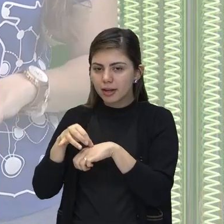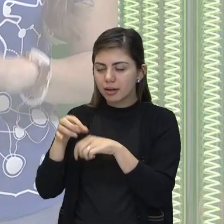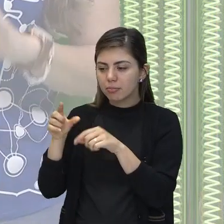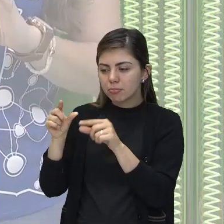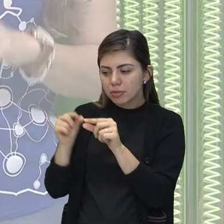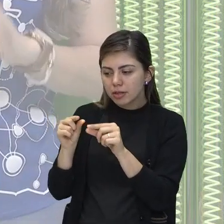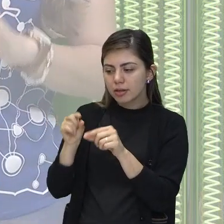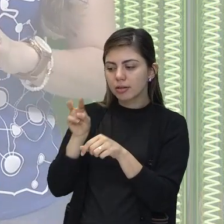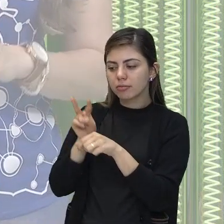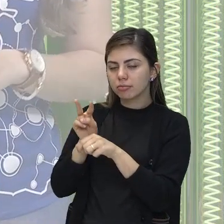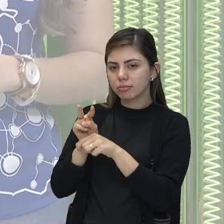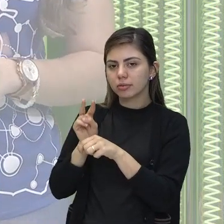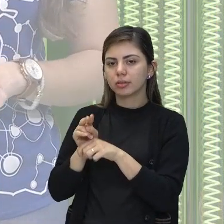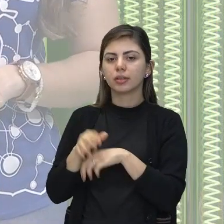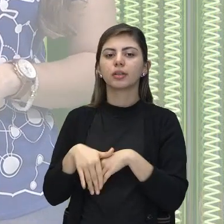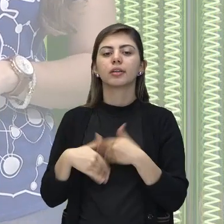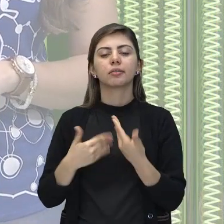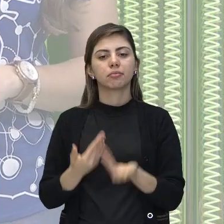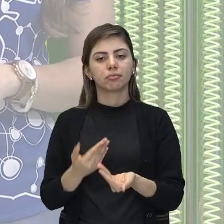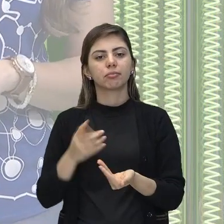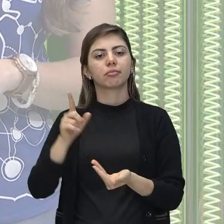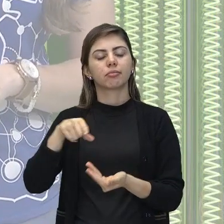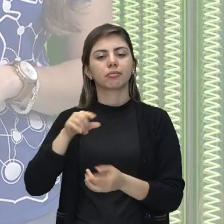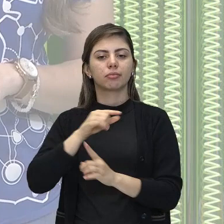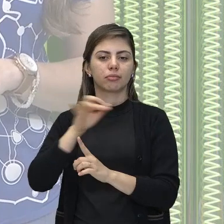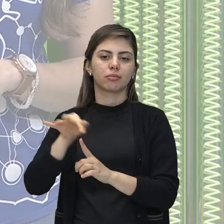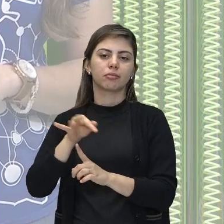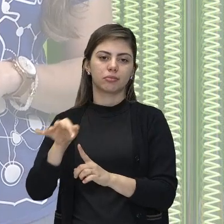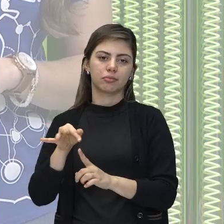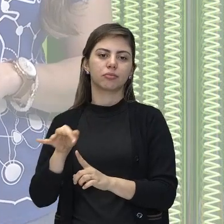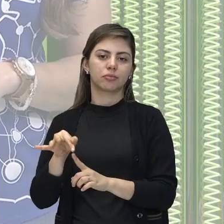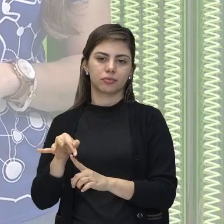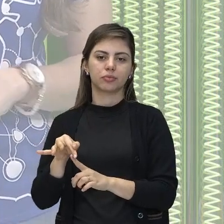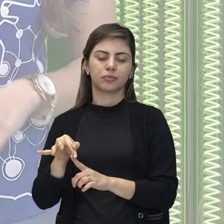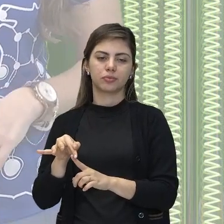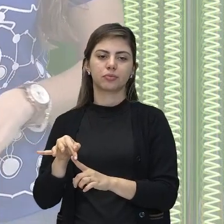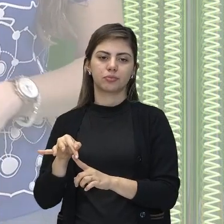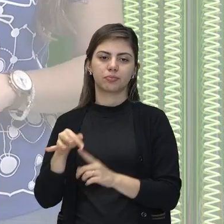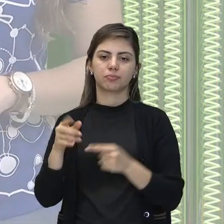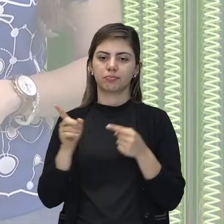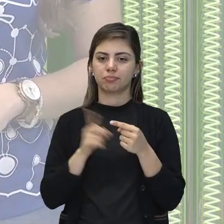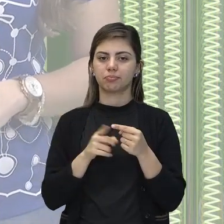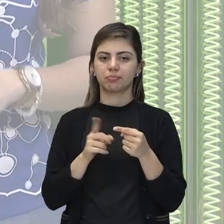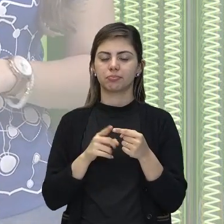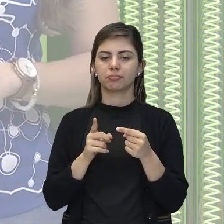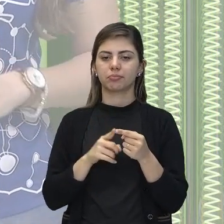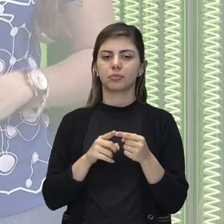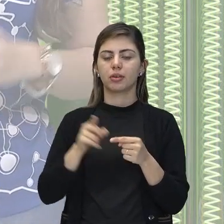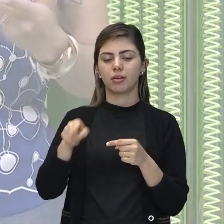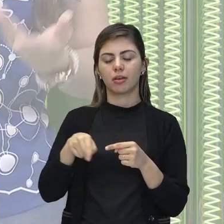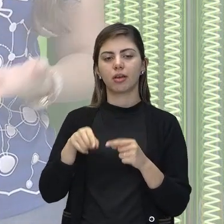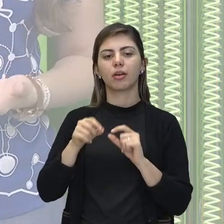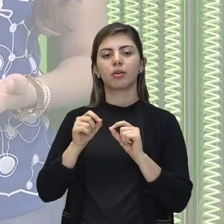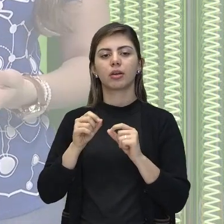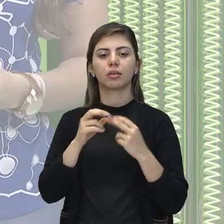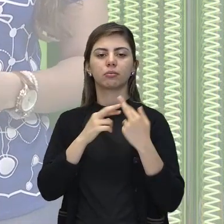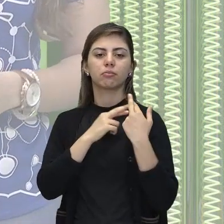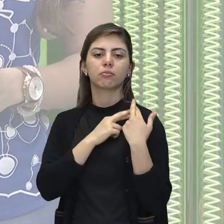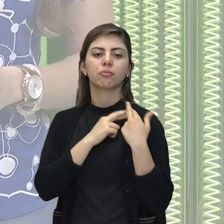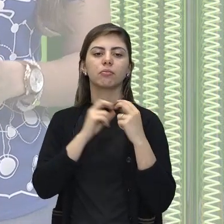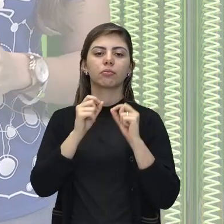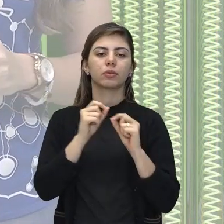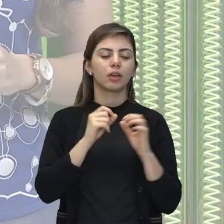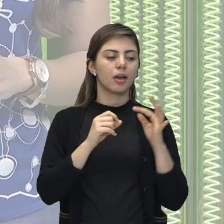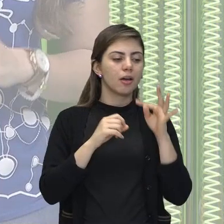Então, essas são as funções das abelhas operárias, né? São responsáveis por